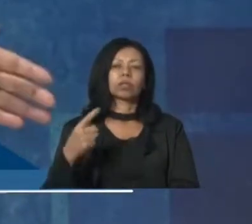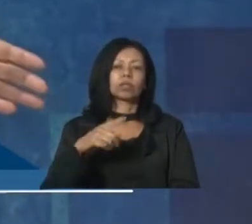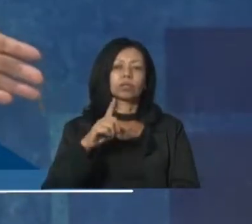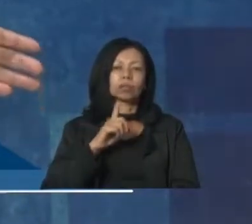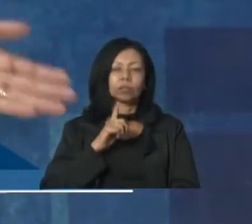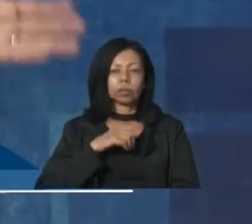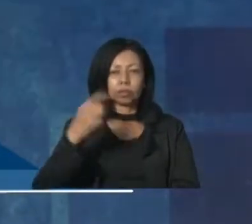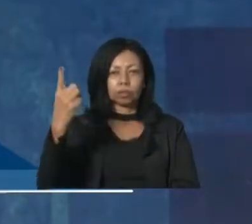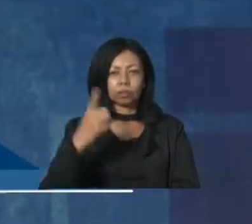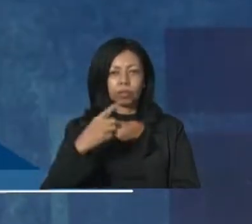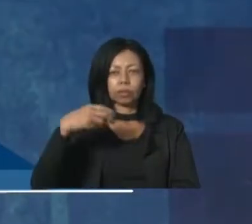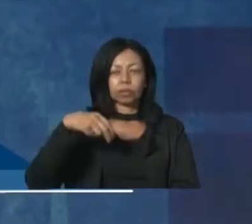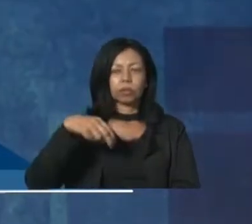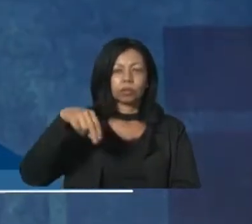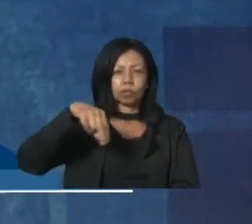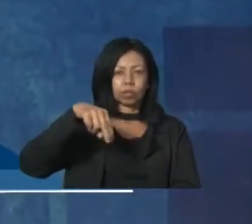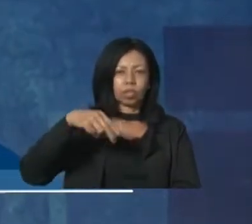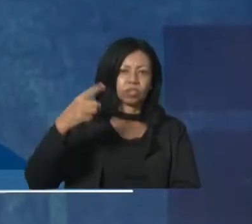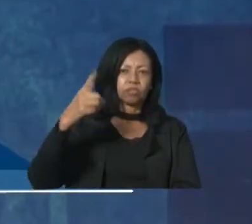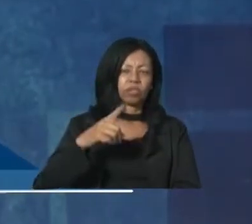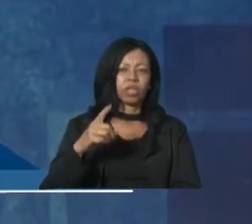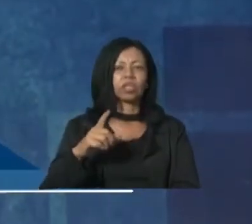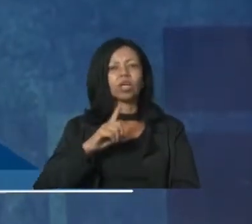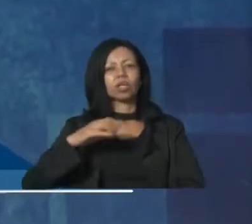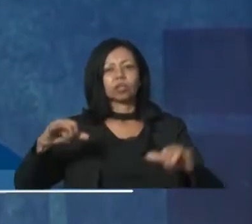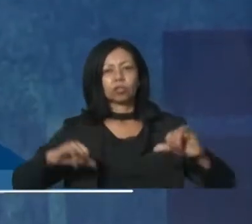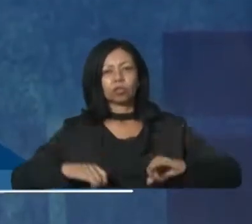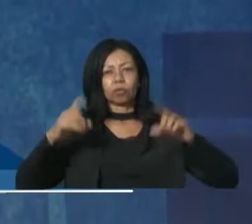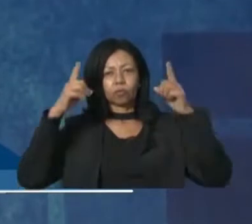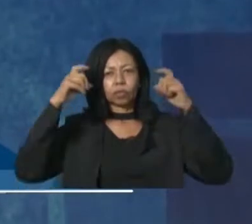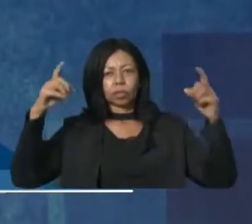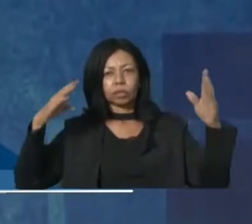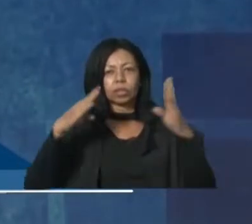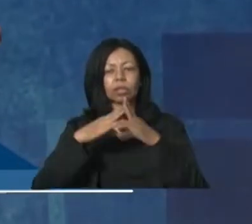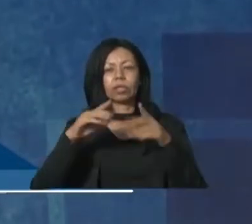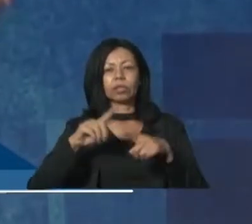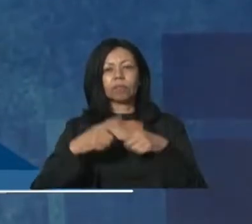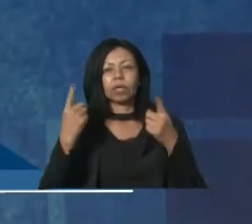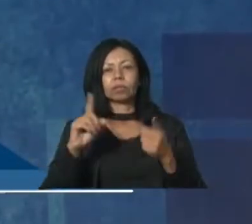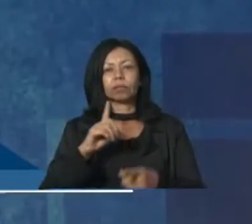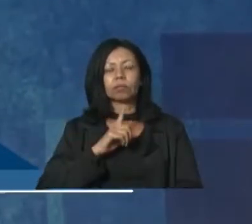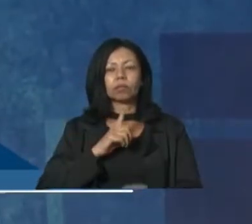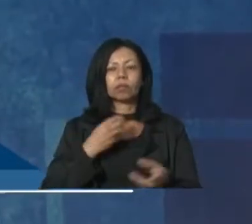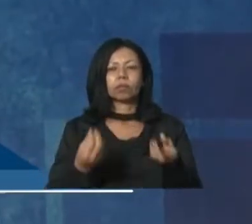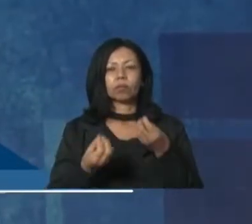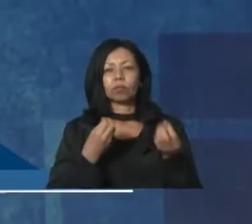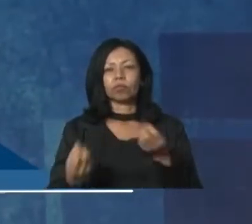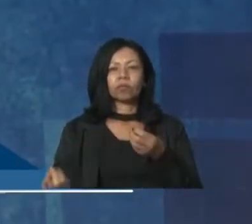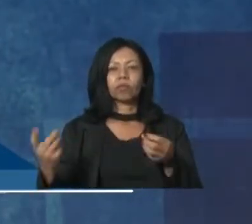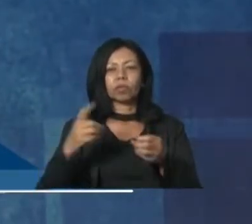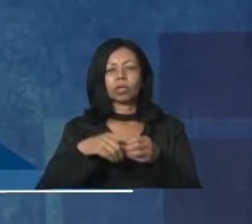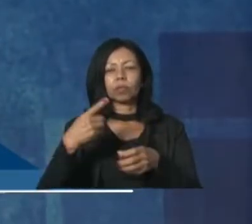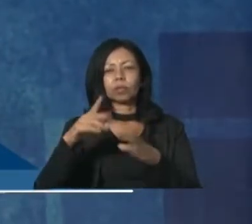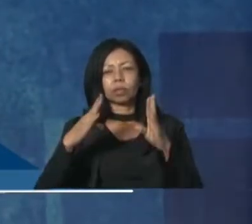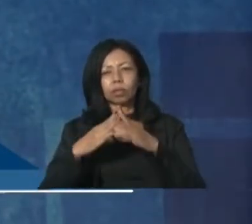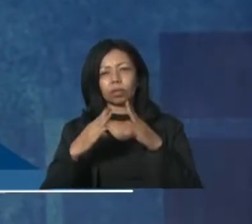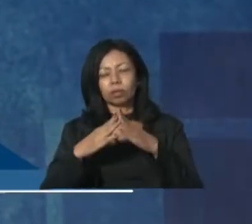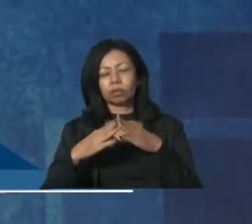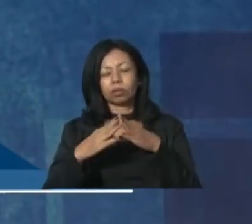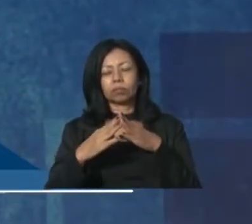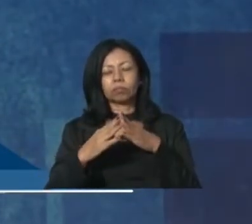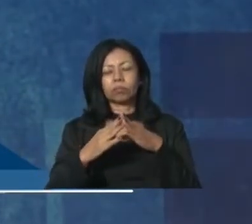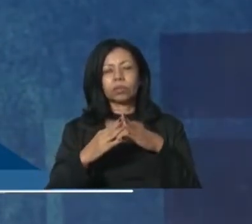nordestinos, então, muitas mulheres sofrem violência doméstica dentro de casa, mas elas não têm condições de voltar para o seu lar de origem. Então,